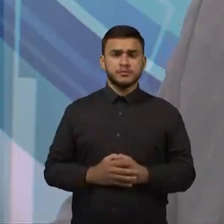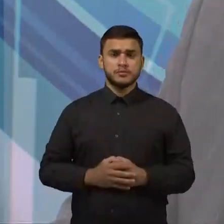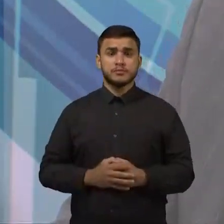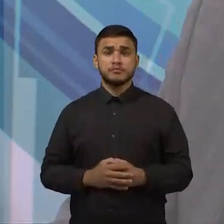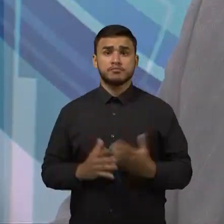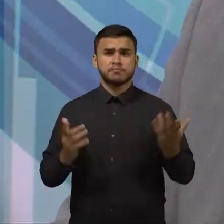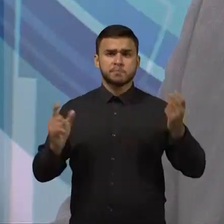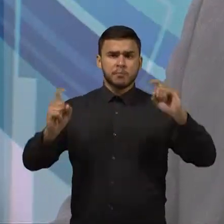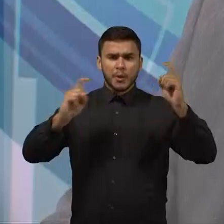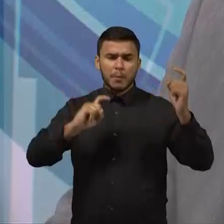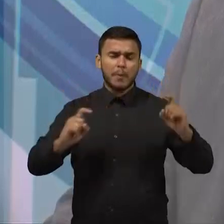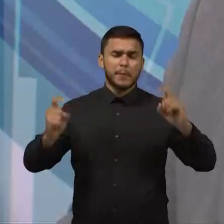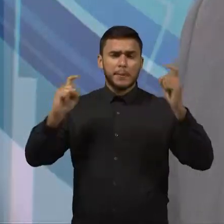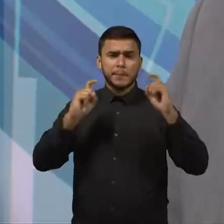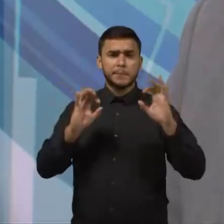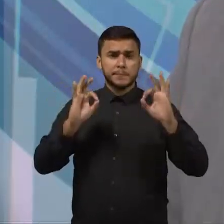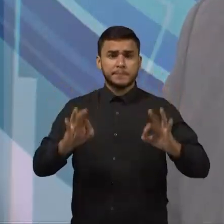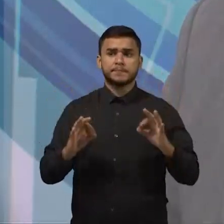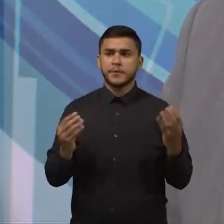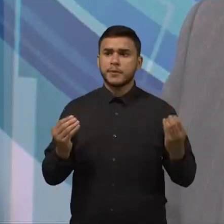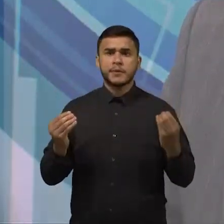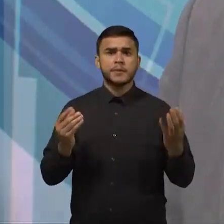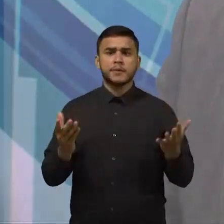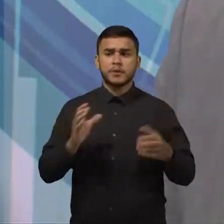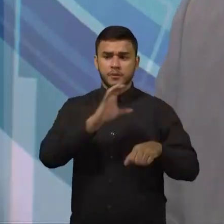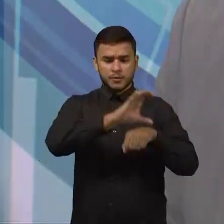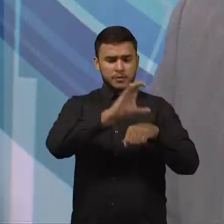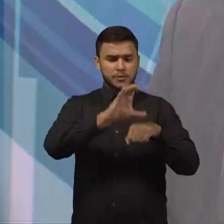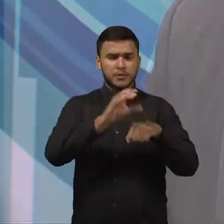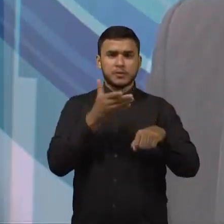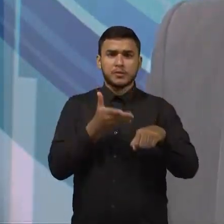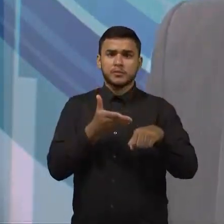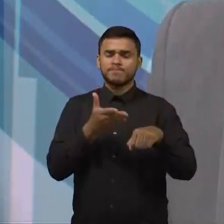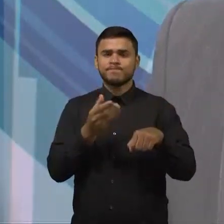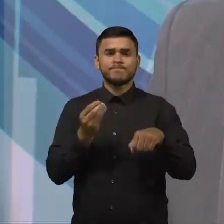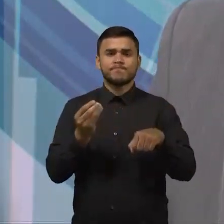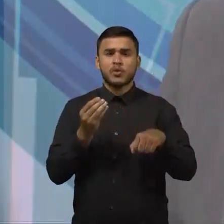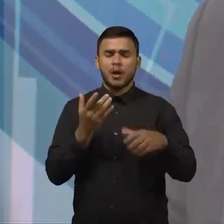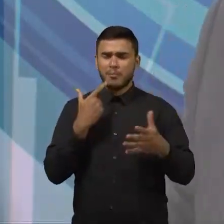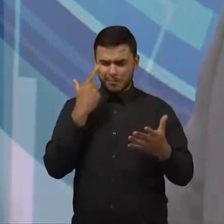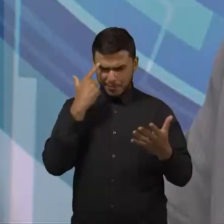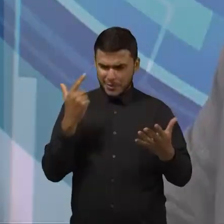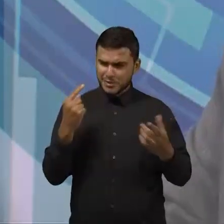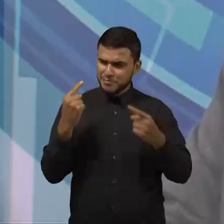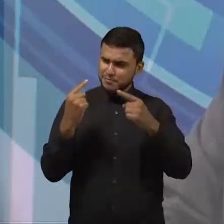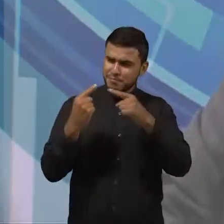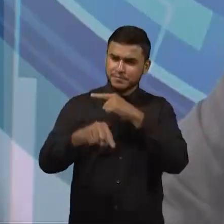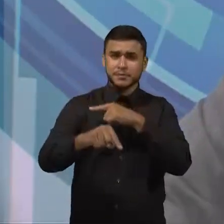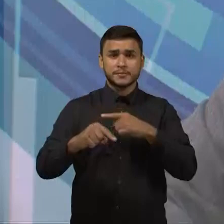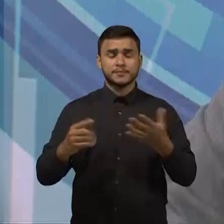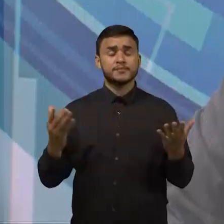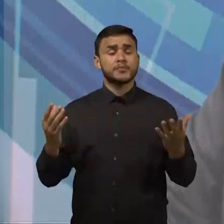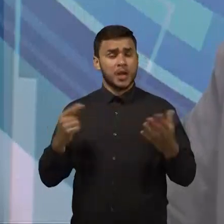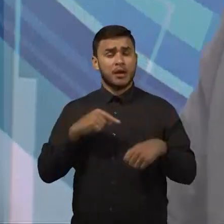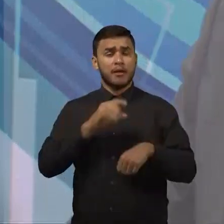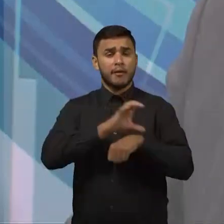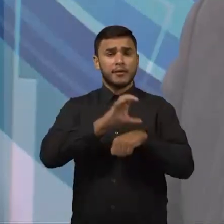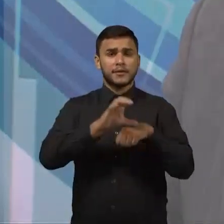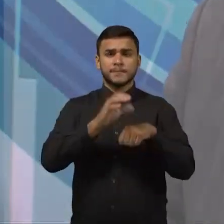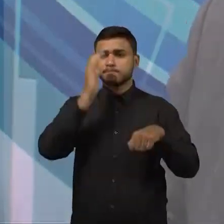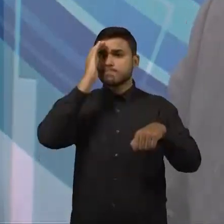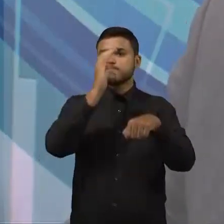uma discussão dessa desestabiliza a Constituição mais do que ela já está desestabilizada. E o mais grave é que ela passa a